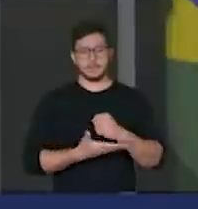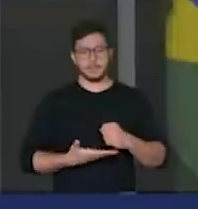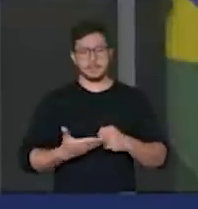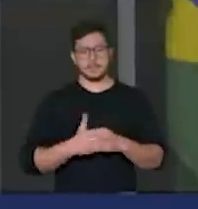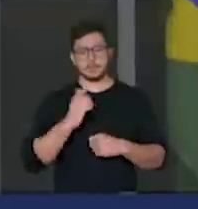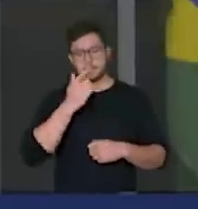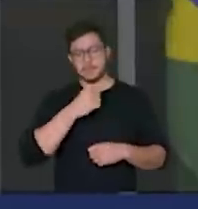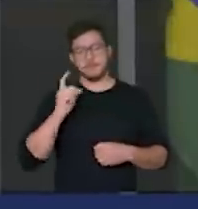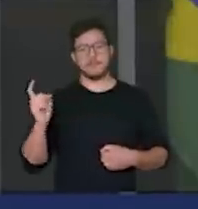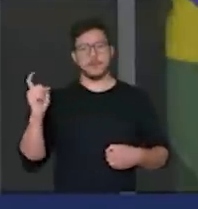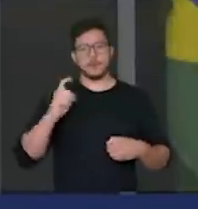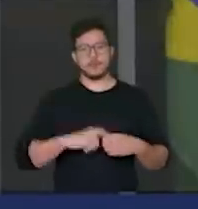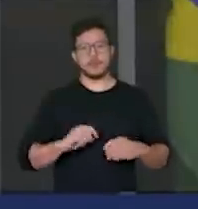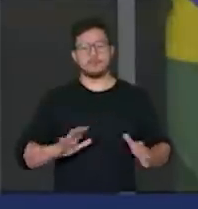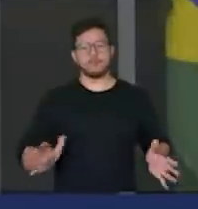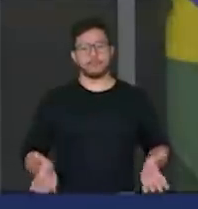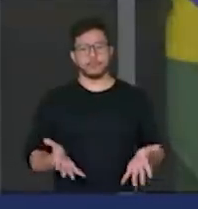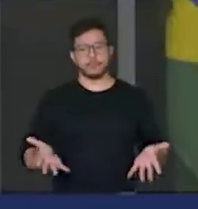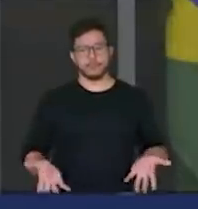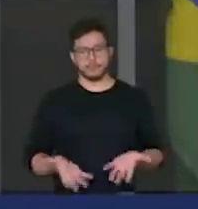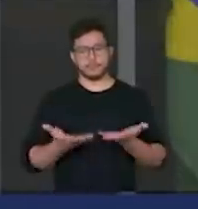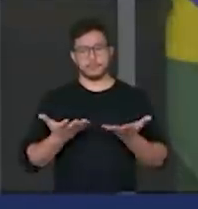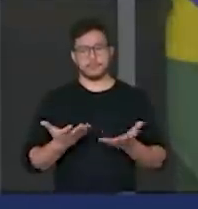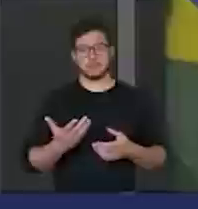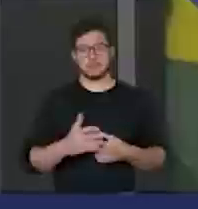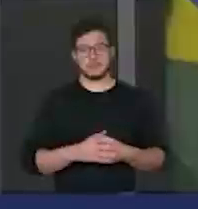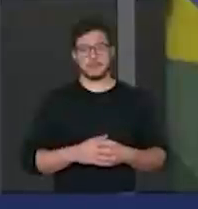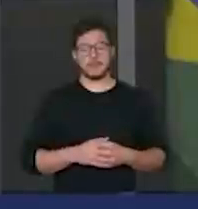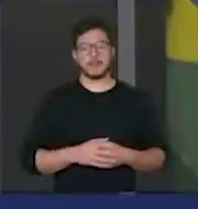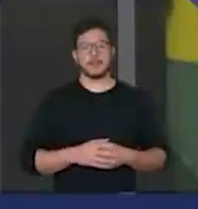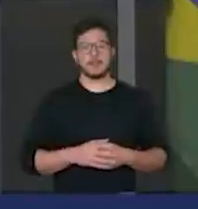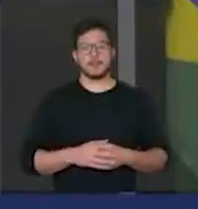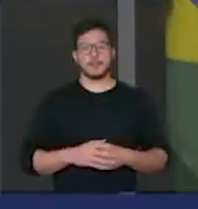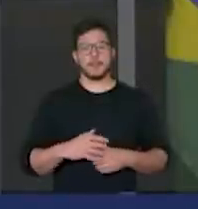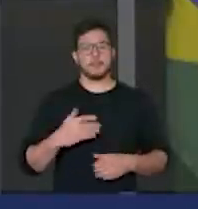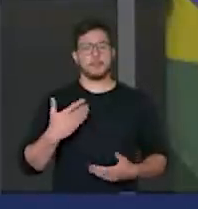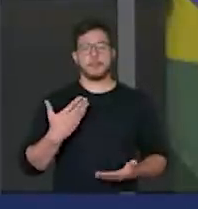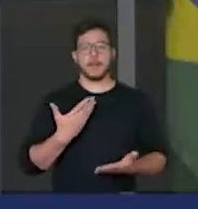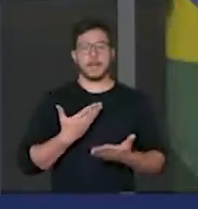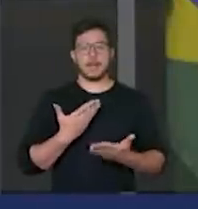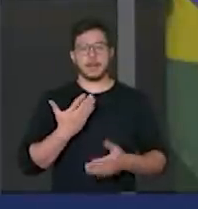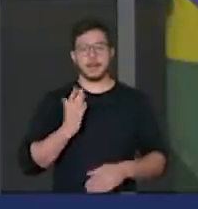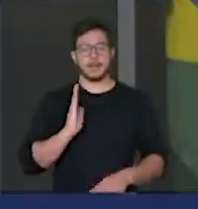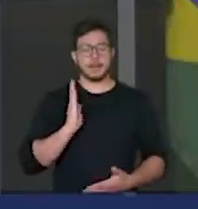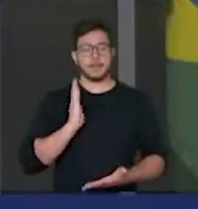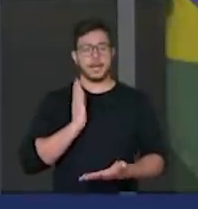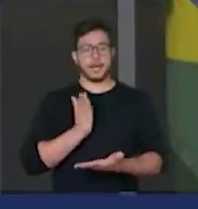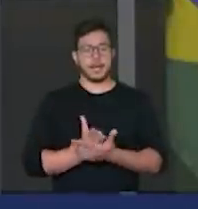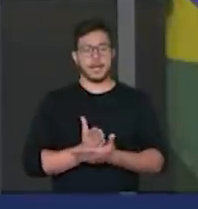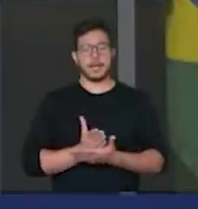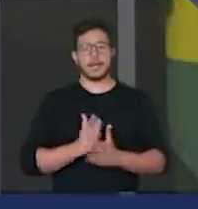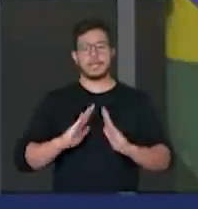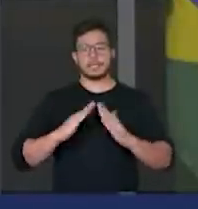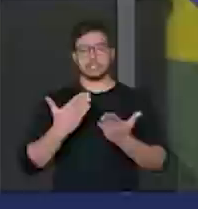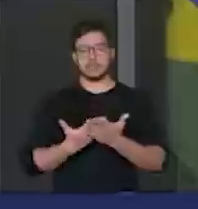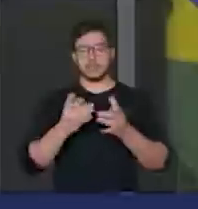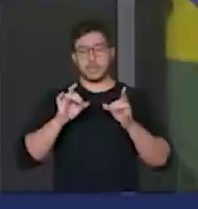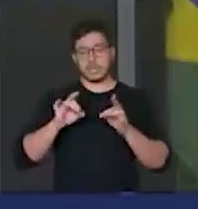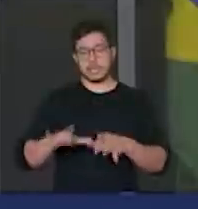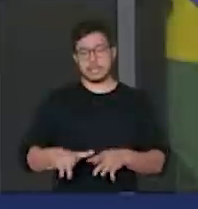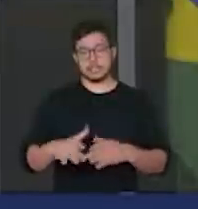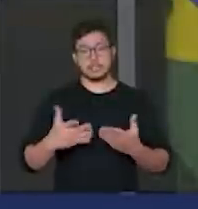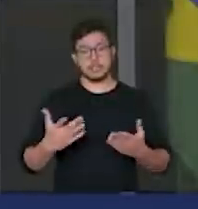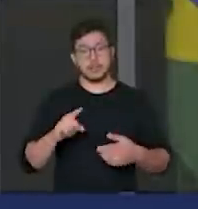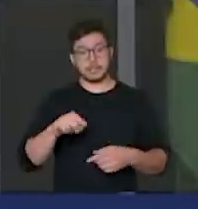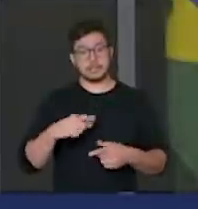para retomar esses números de triplo de evasão escolar, de 40% de analfabetismo infantil, enfim, o